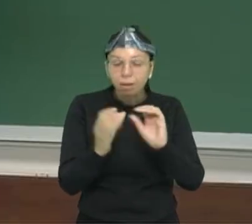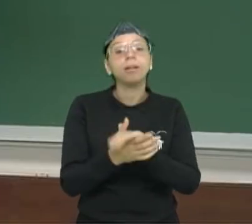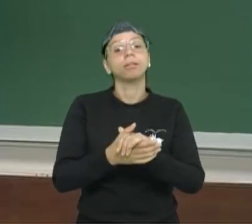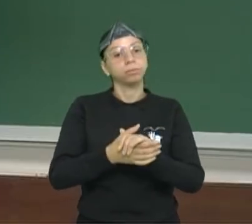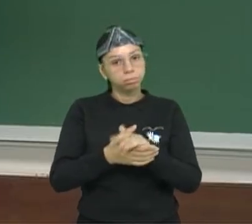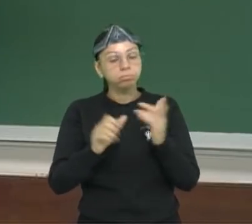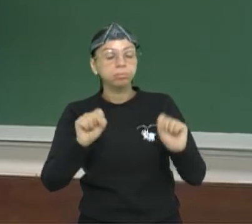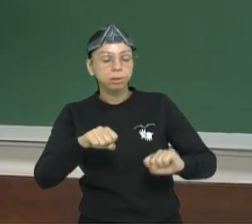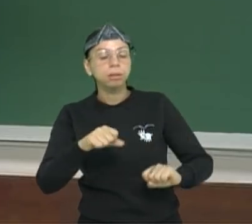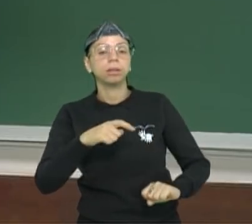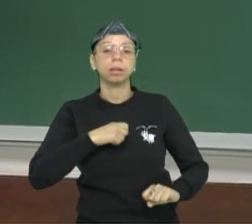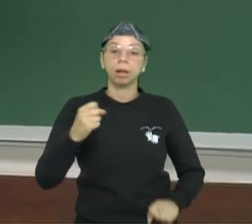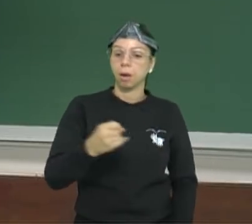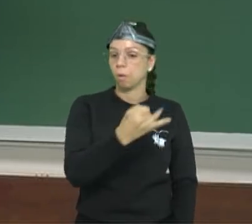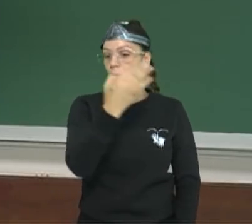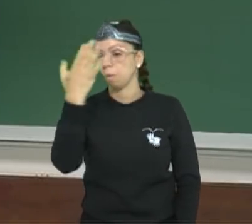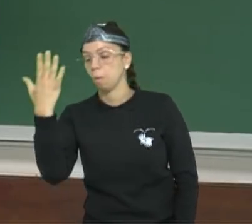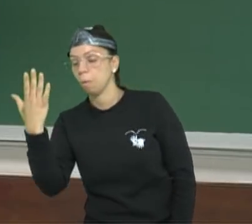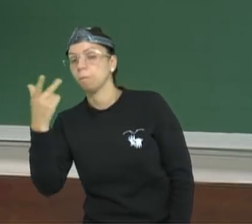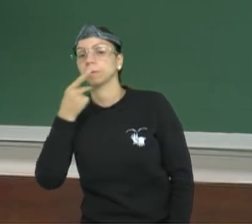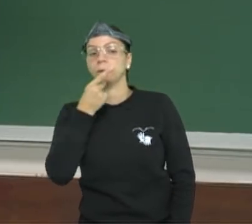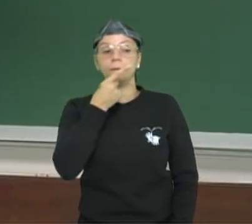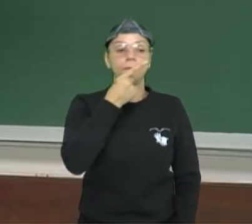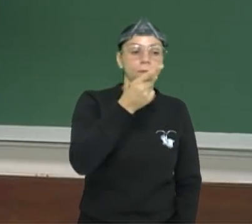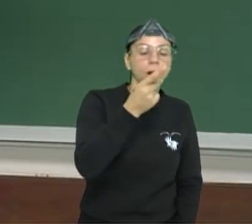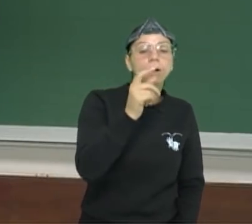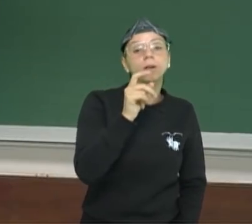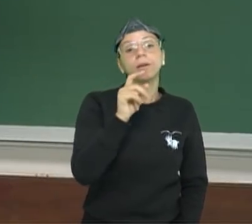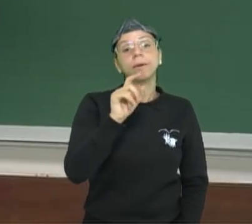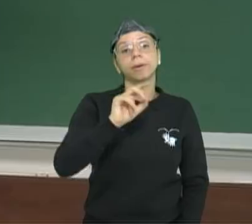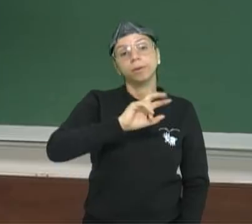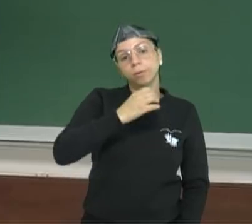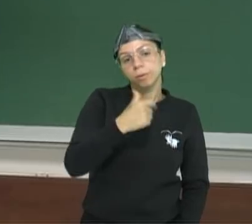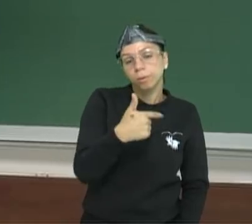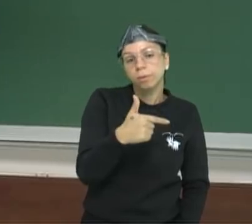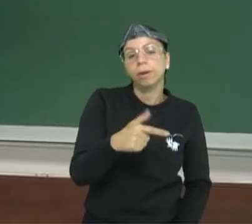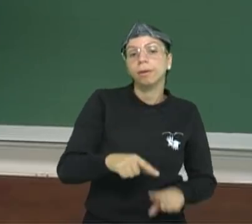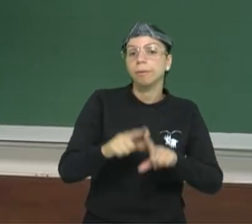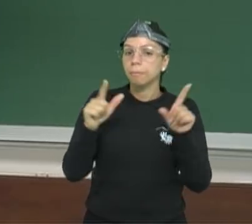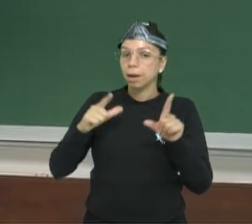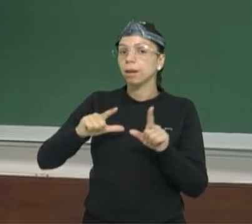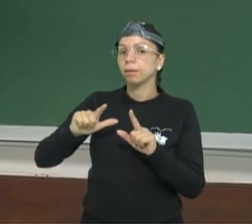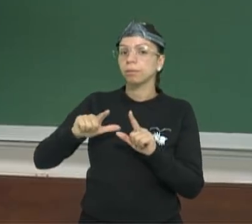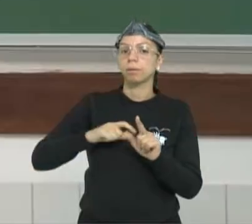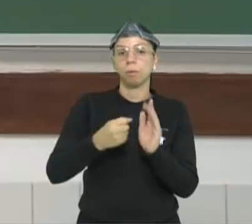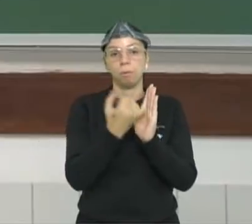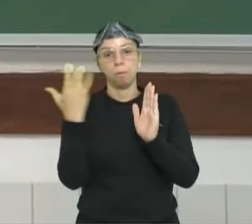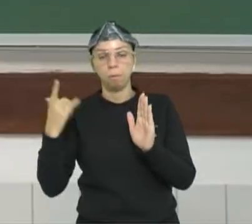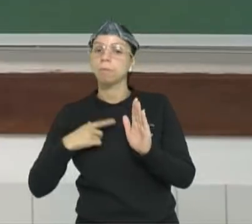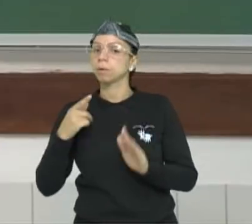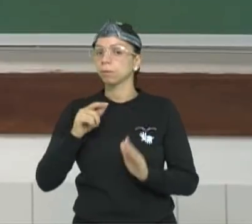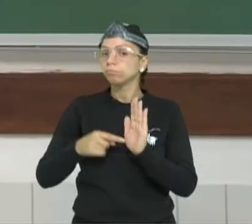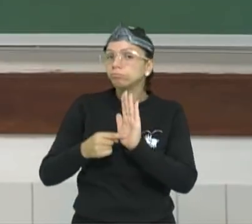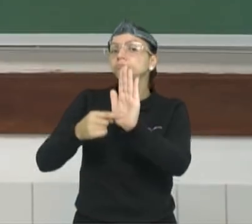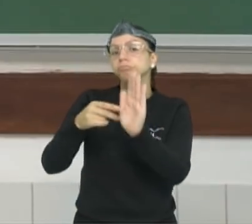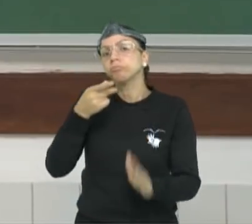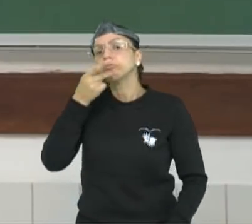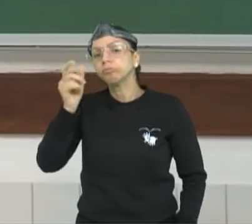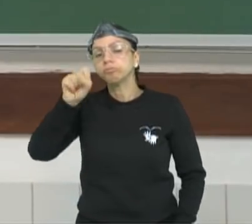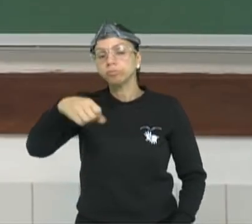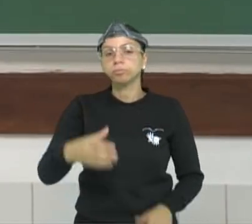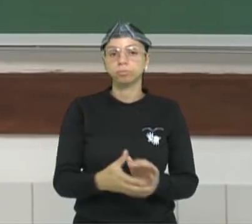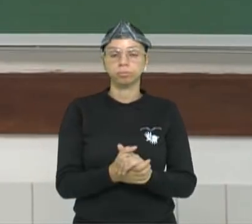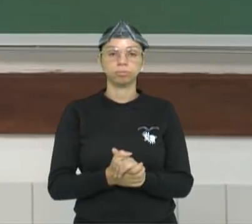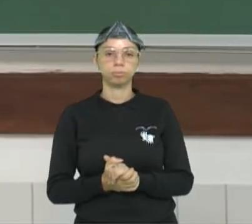algumas que não apresentam falas, apresentam só as onomatopeias, mas a maioria apresenta fala sim, certo? Confere tua resposta, vê se você fez